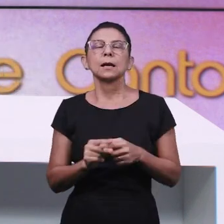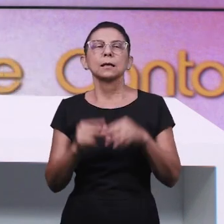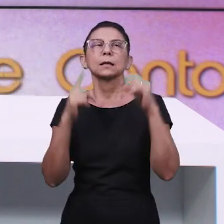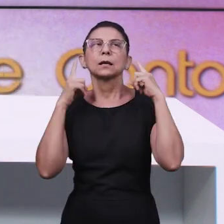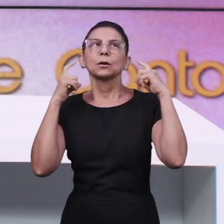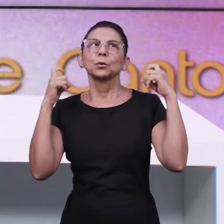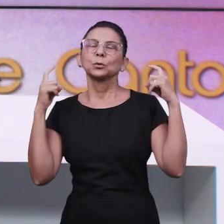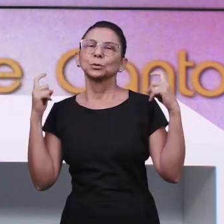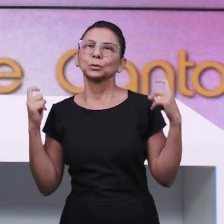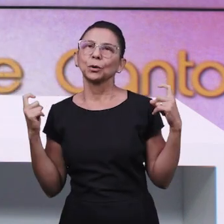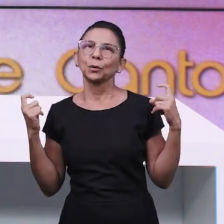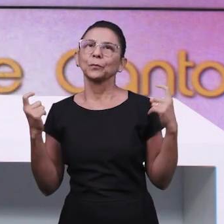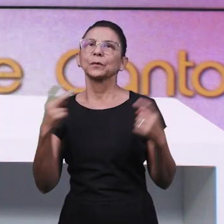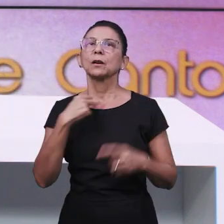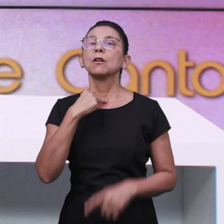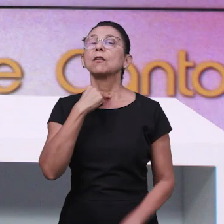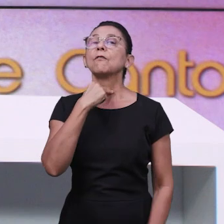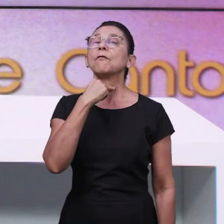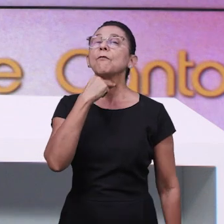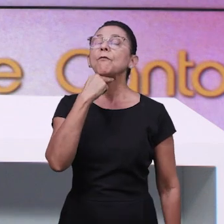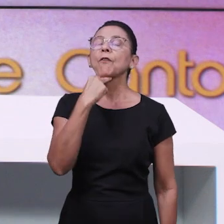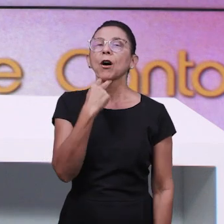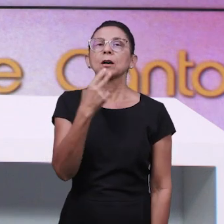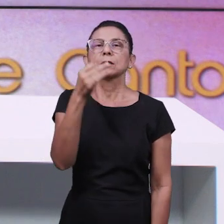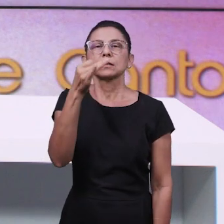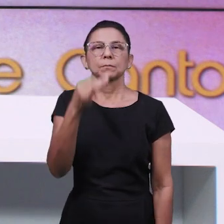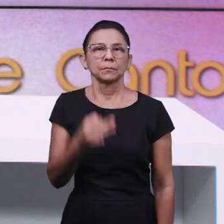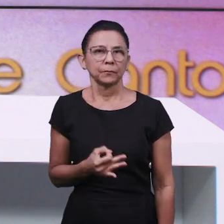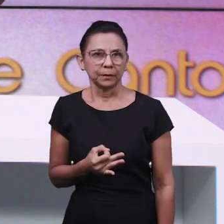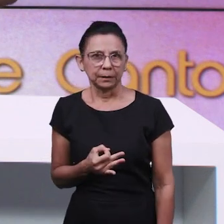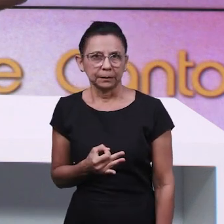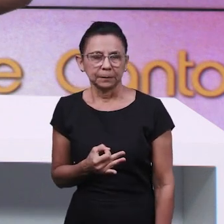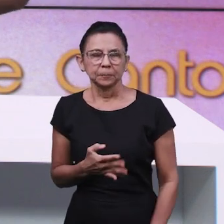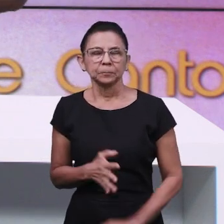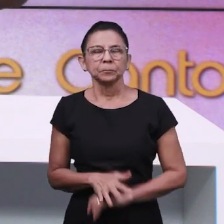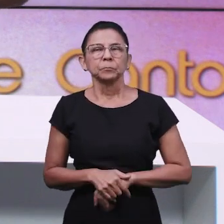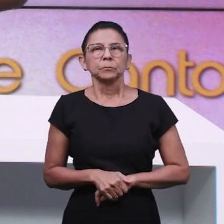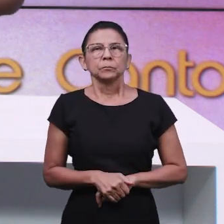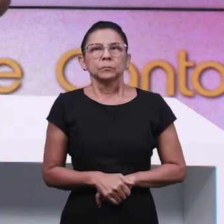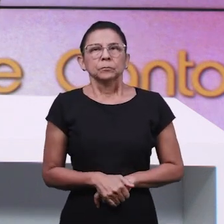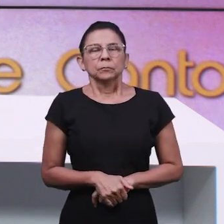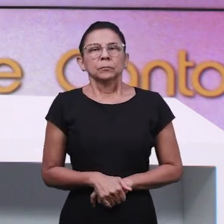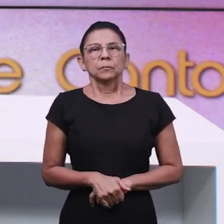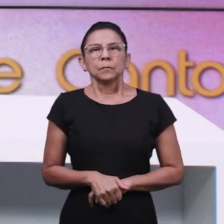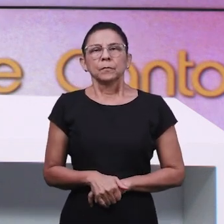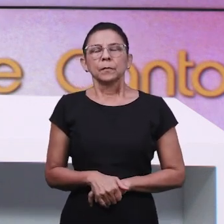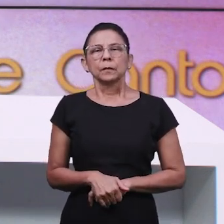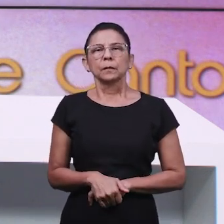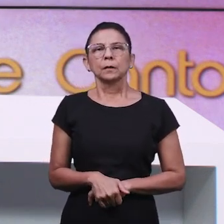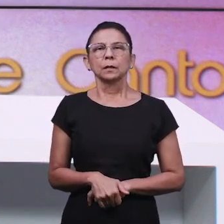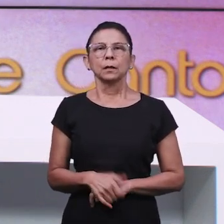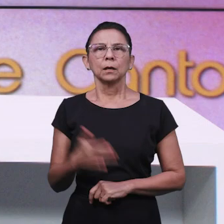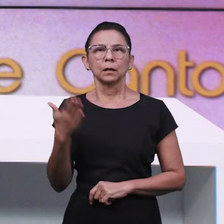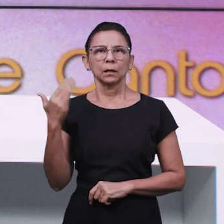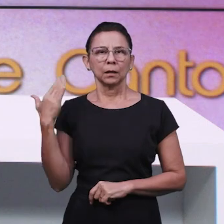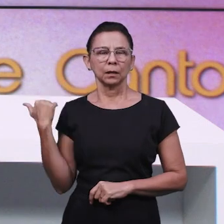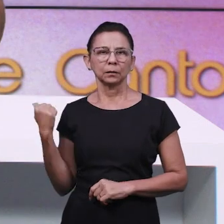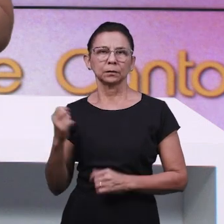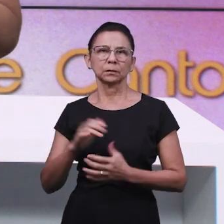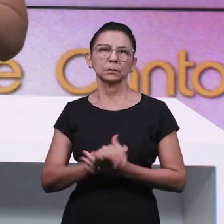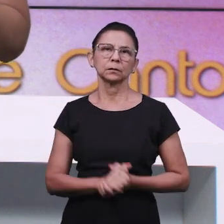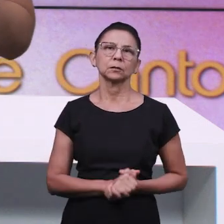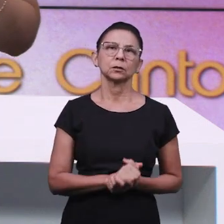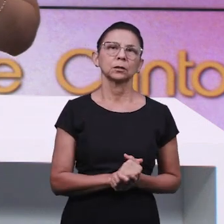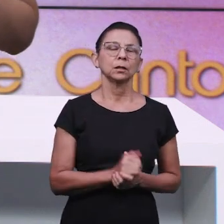aqui eu tive voz por completo. Nós fizemos algumas aulas sobre vogais